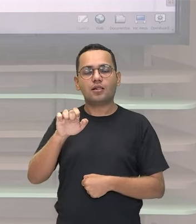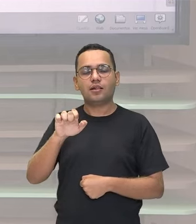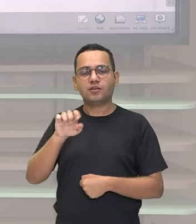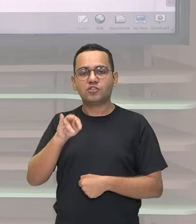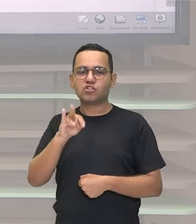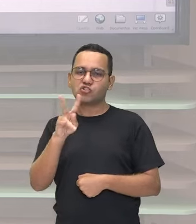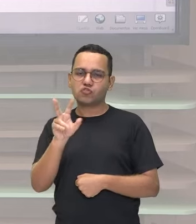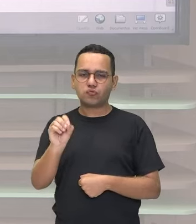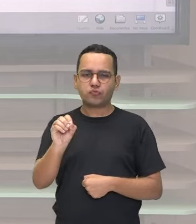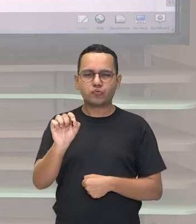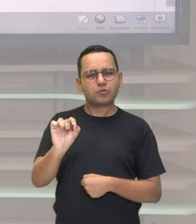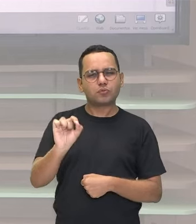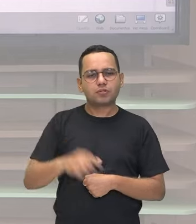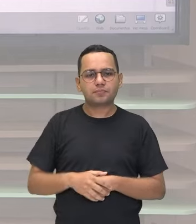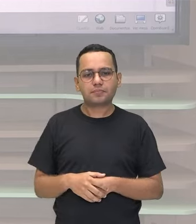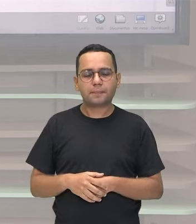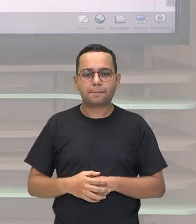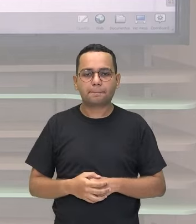parte, né,